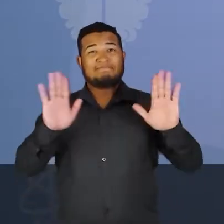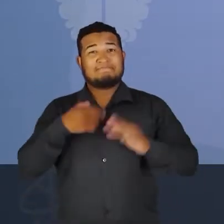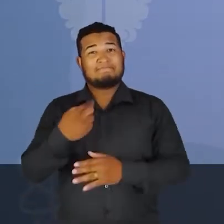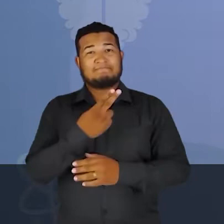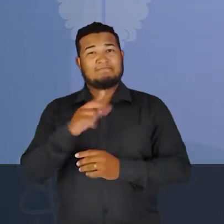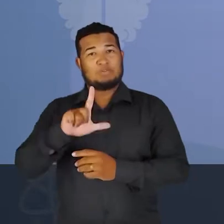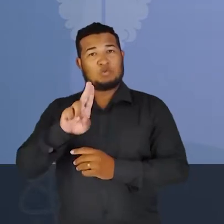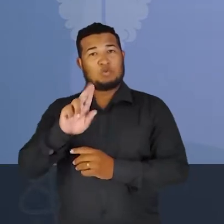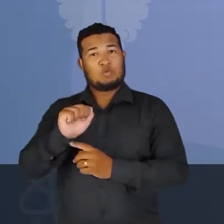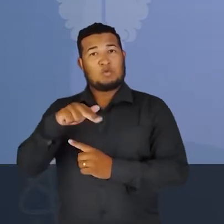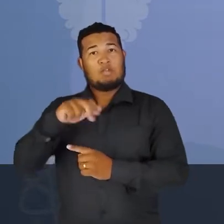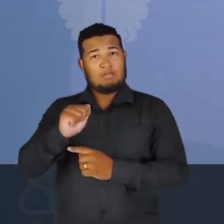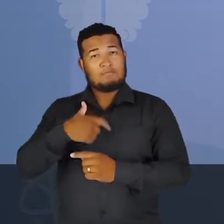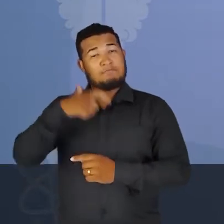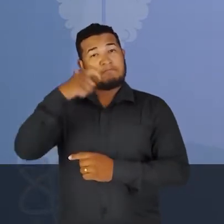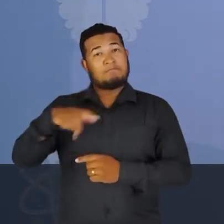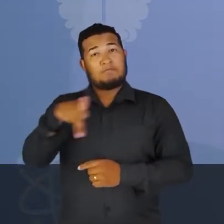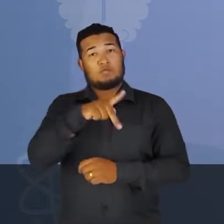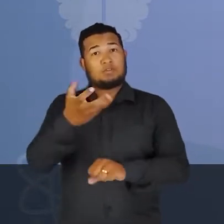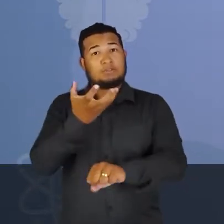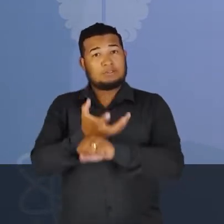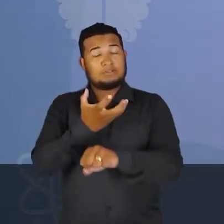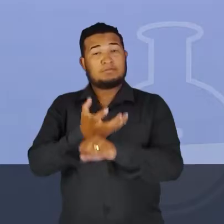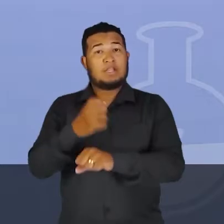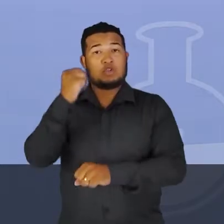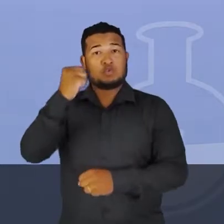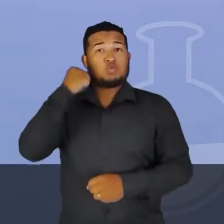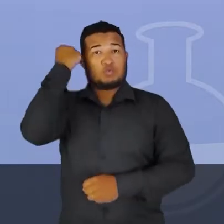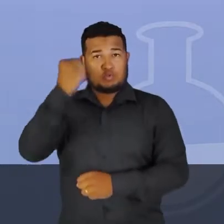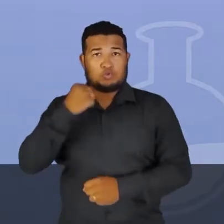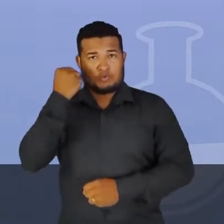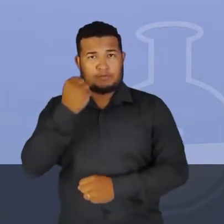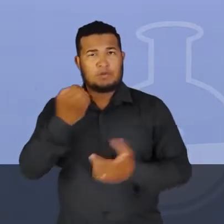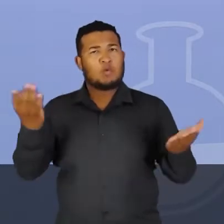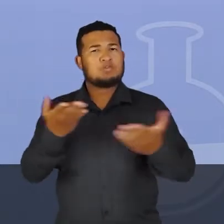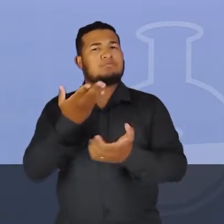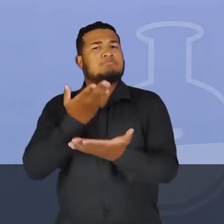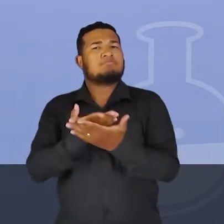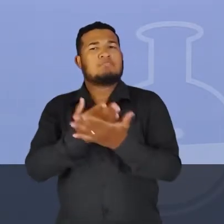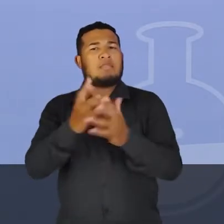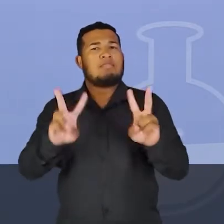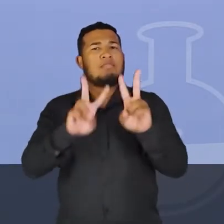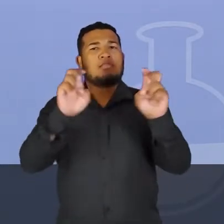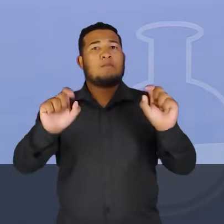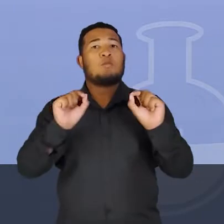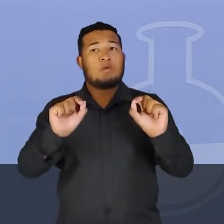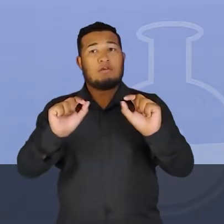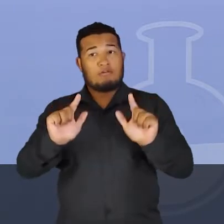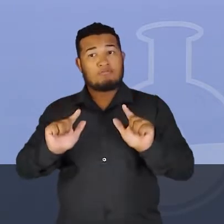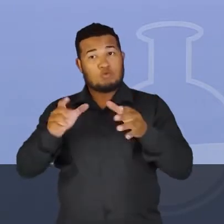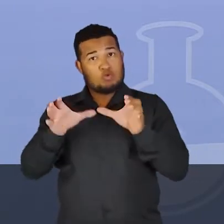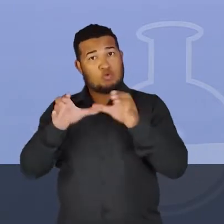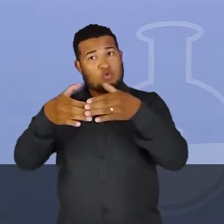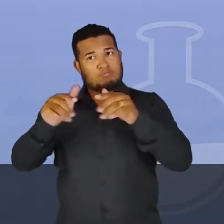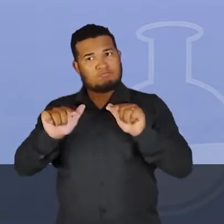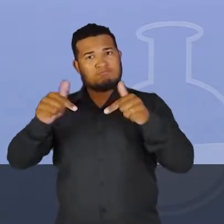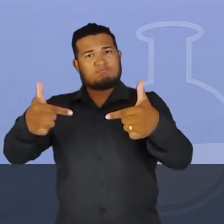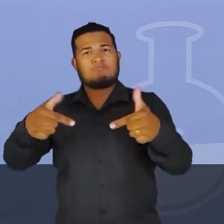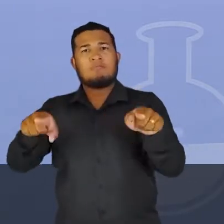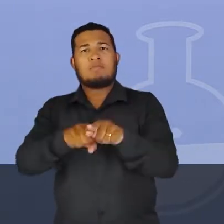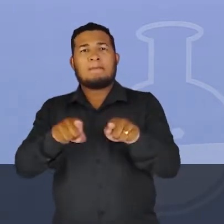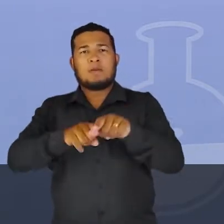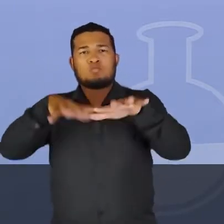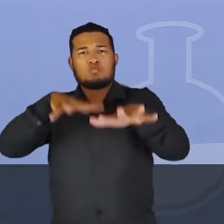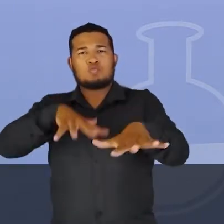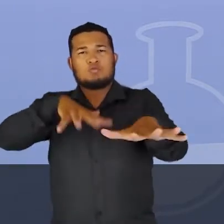Olá, meu nome é Luana Passos, eu sou professora de Sociologia e o tema da aula de hoje é Ação Coletiva e Movimentos